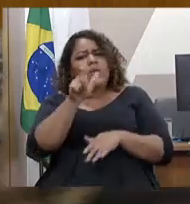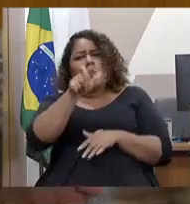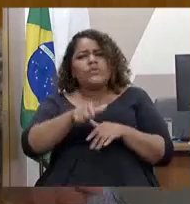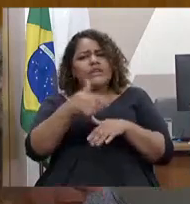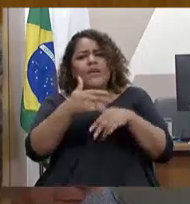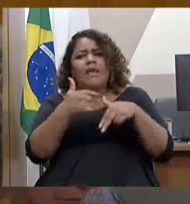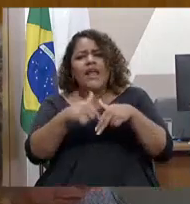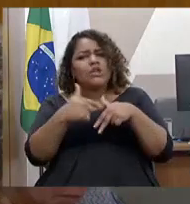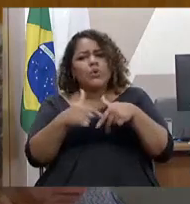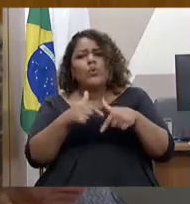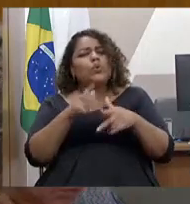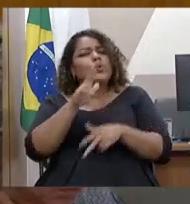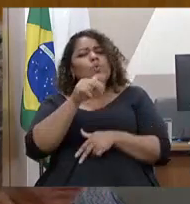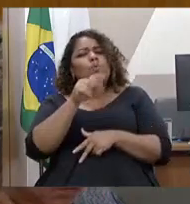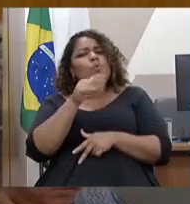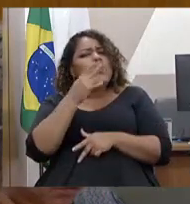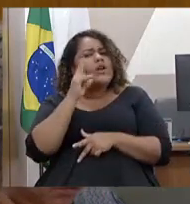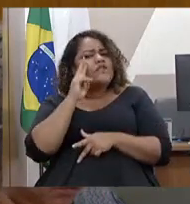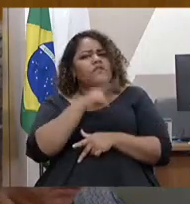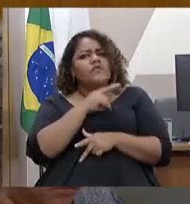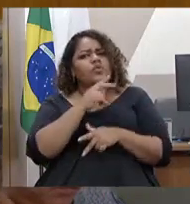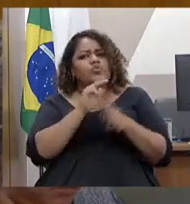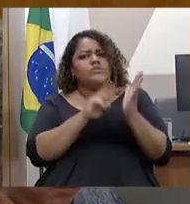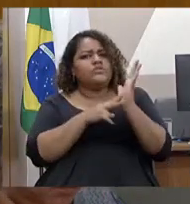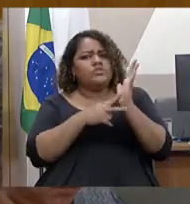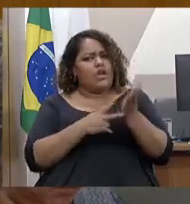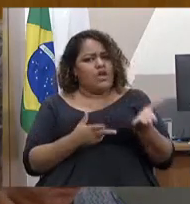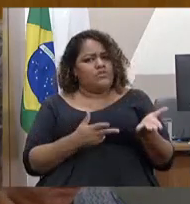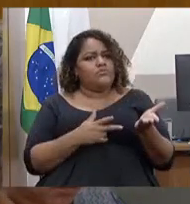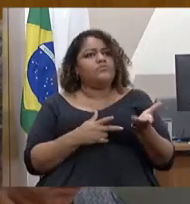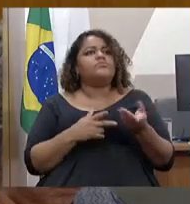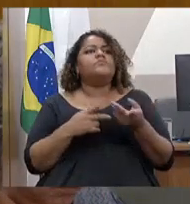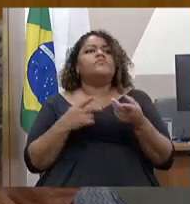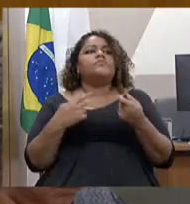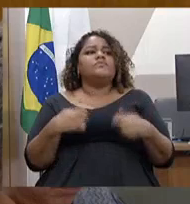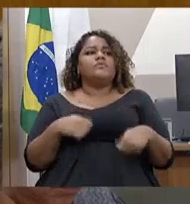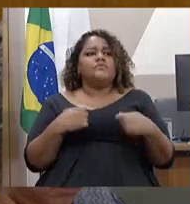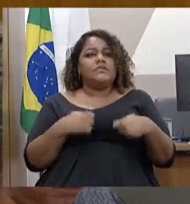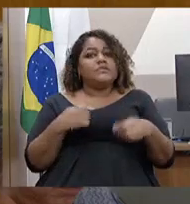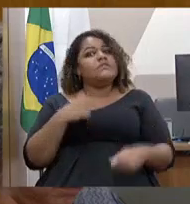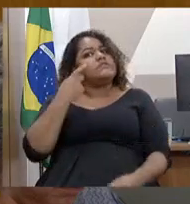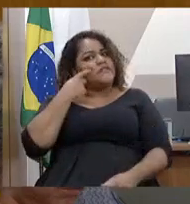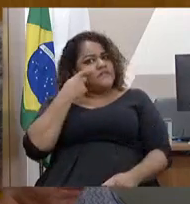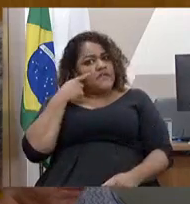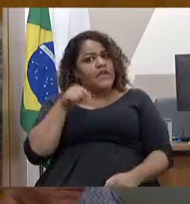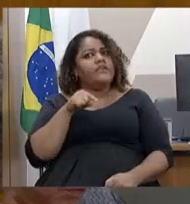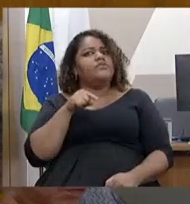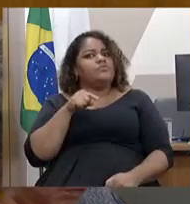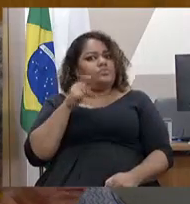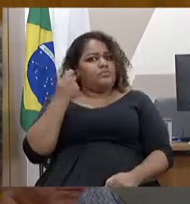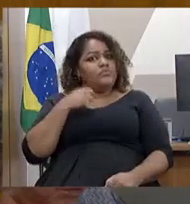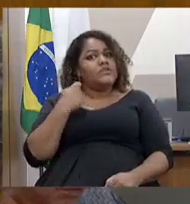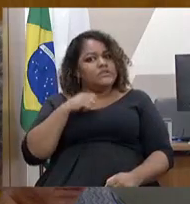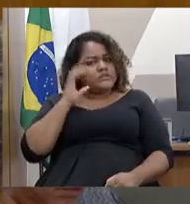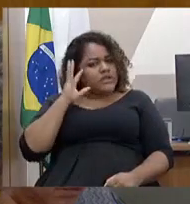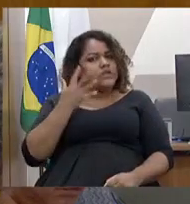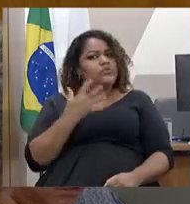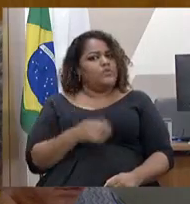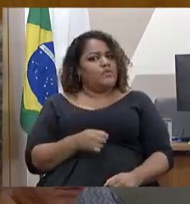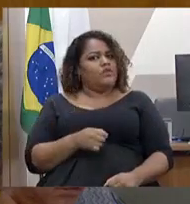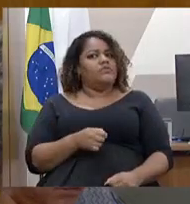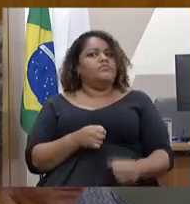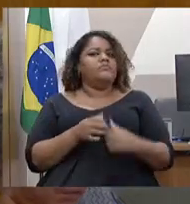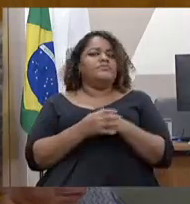a gente tem que ficar muito atentos é nessa hora aí porque pode ter trabalho escravo Por causa de é atrás disso aí e a gente não tem conhecimento